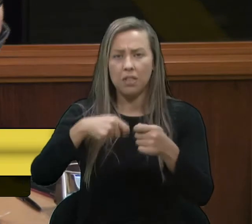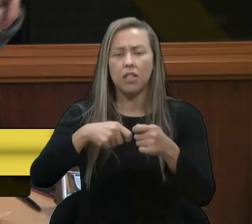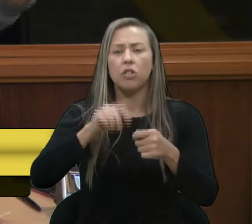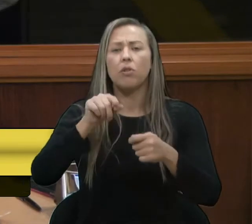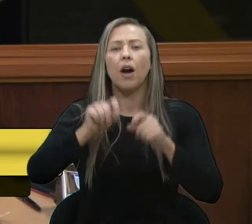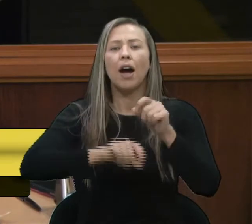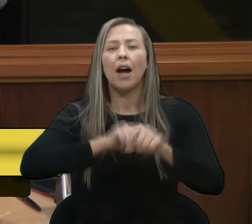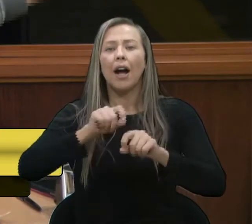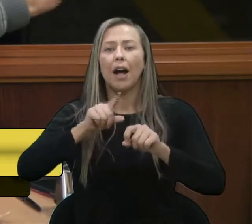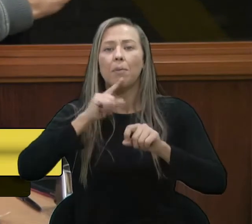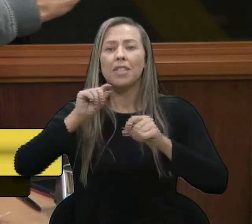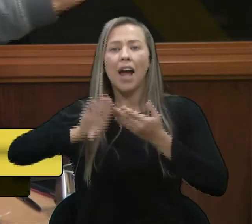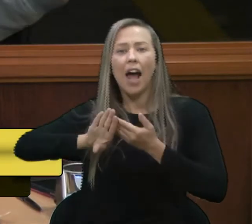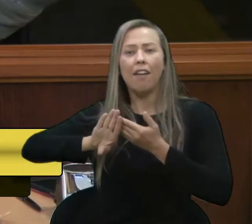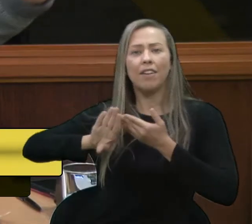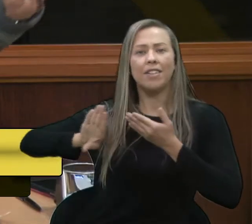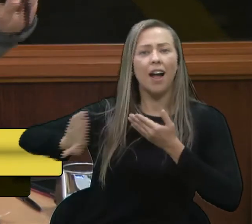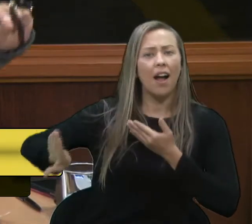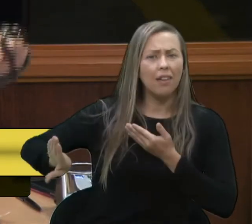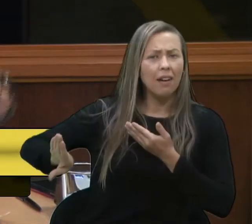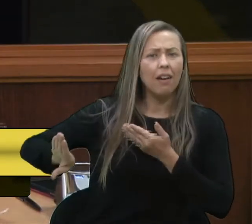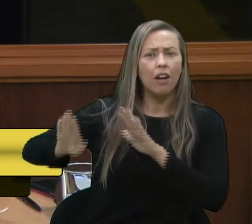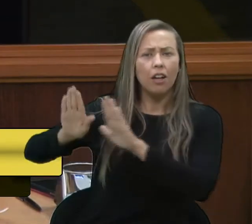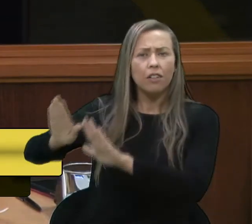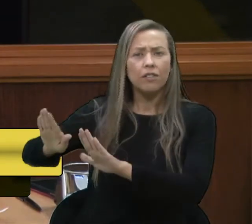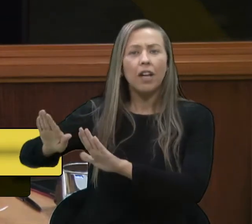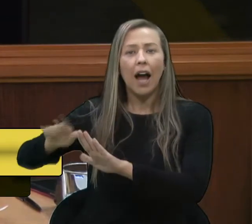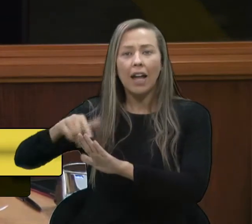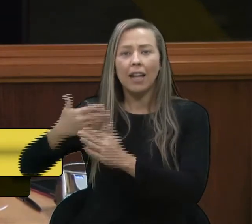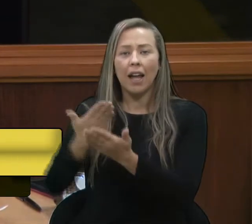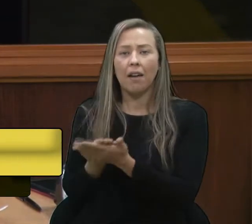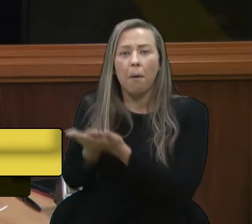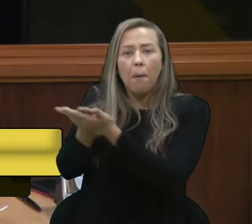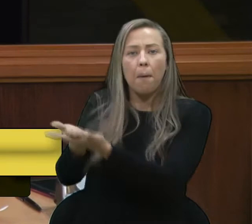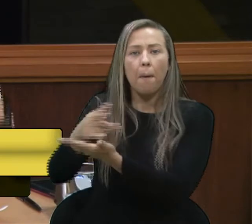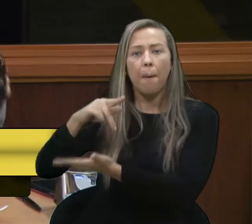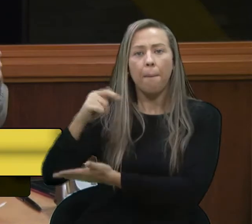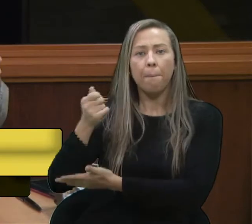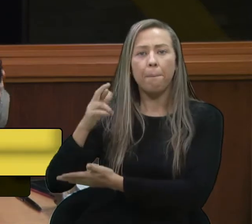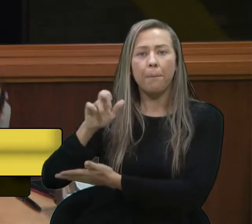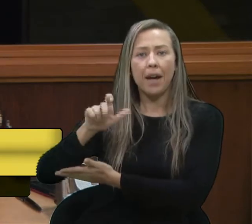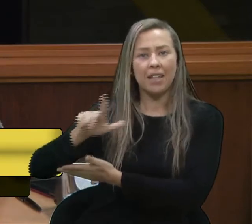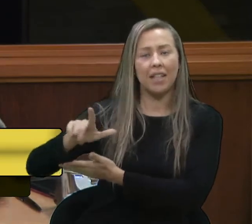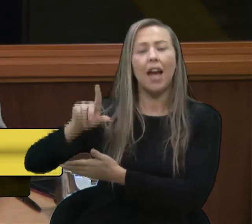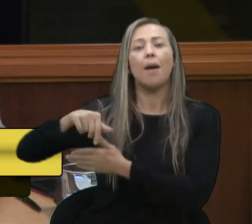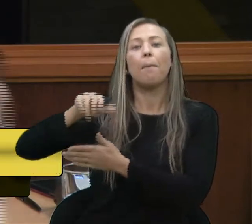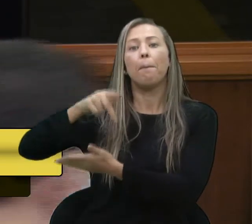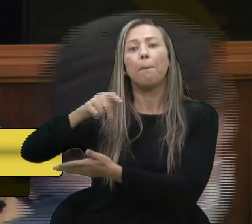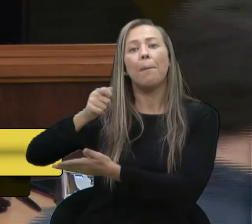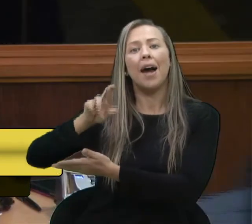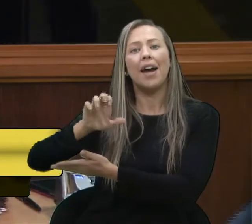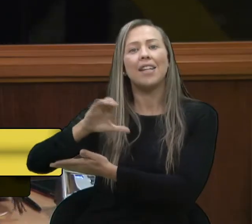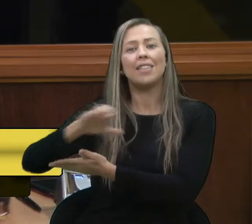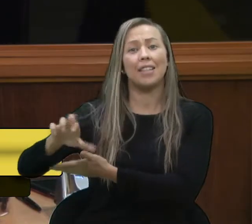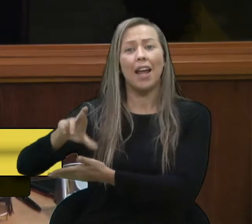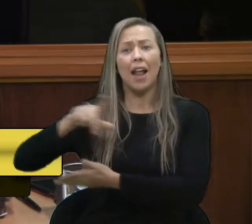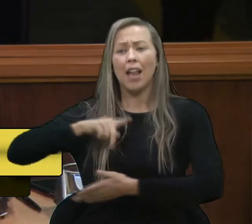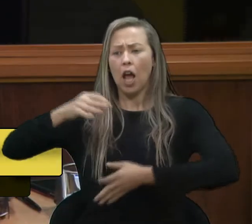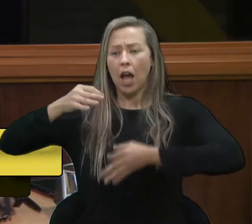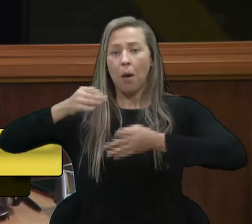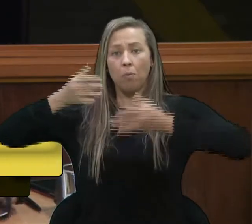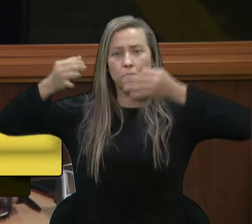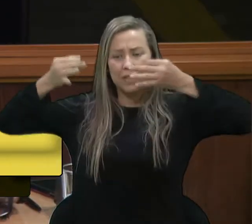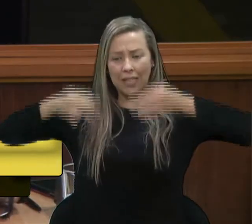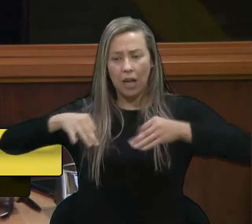tem que ser afastada até ter o seu parecer, né, até ter o seu julgamento, como vamos falar nesse